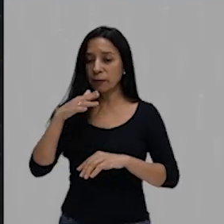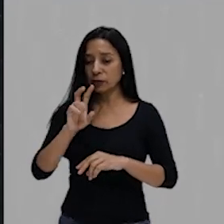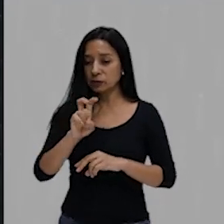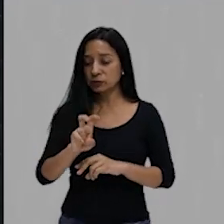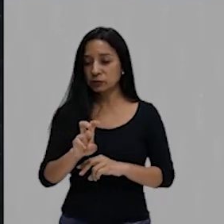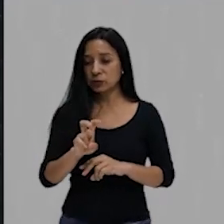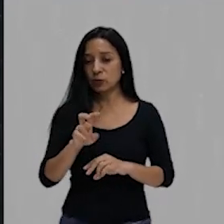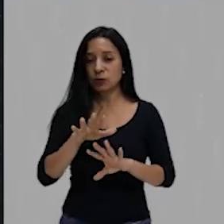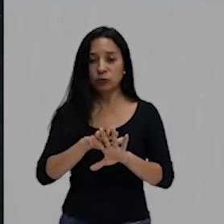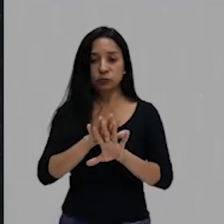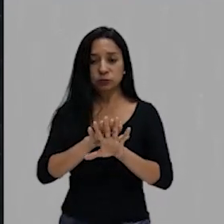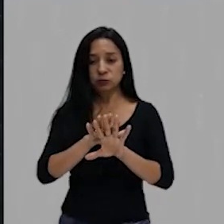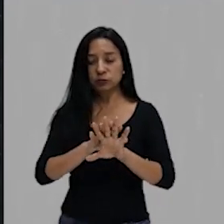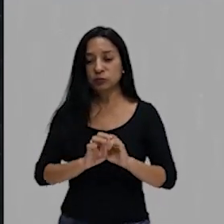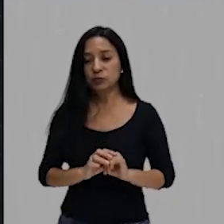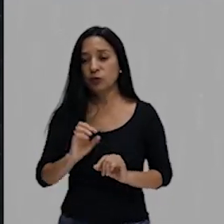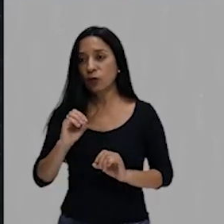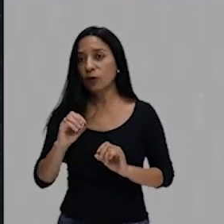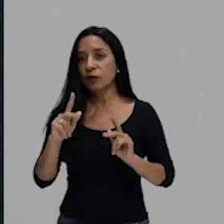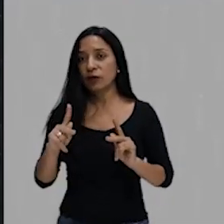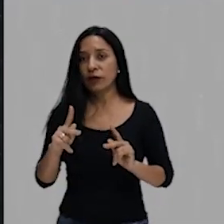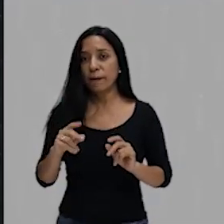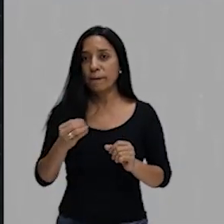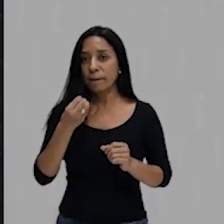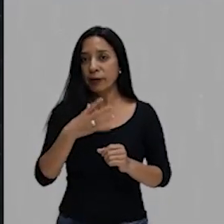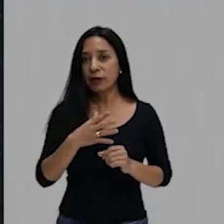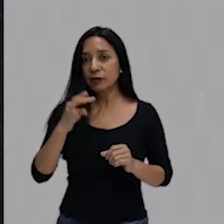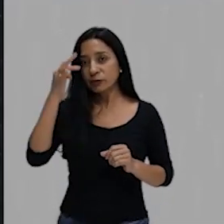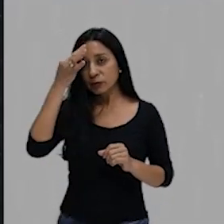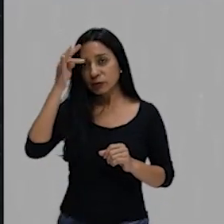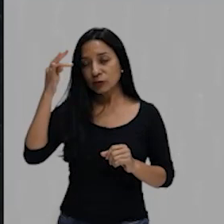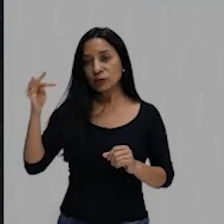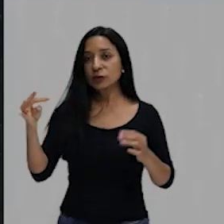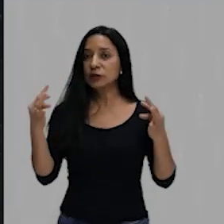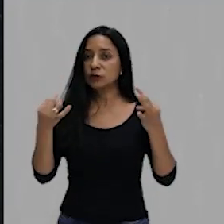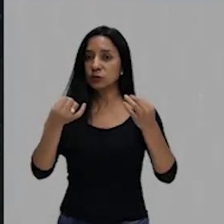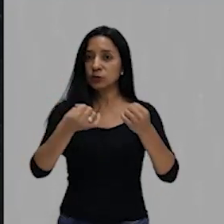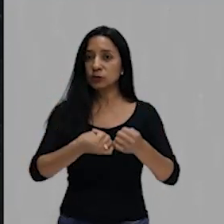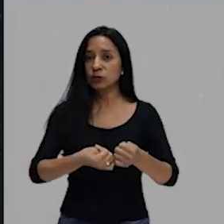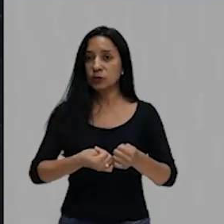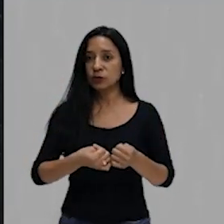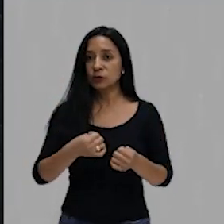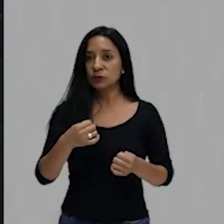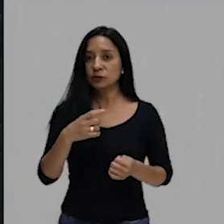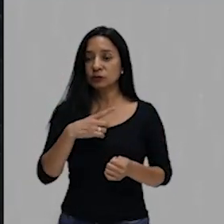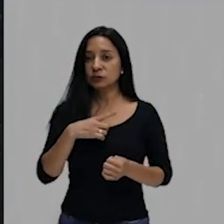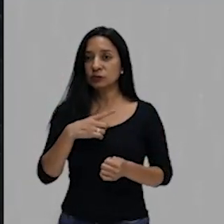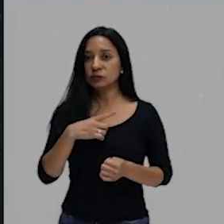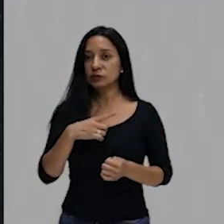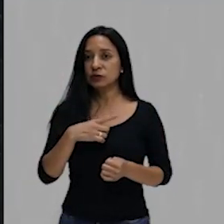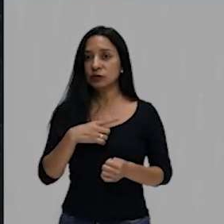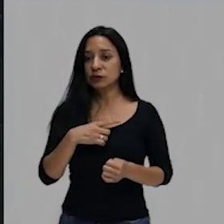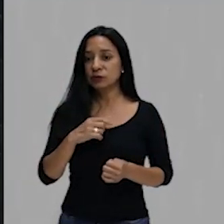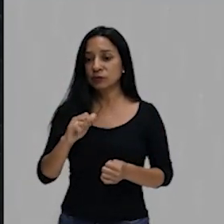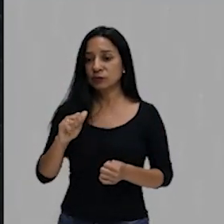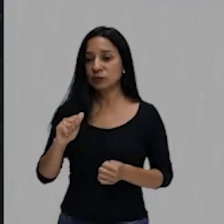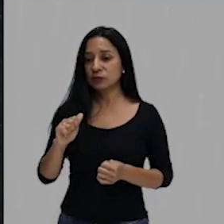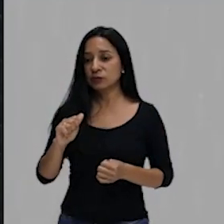5 dedos, ok? Bem, na teoria, todo mundo que tem pelo menos um alelo